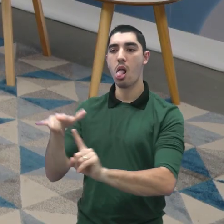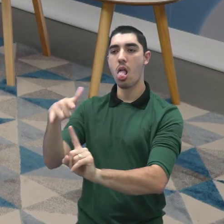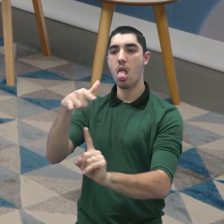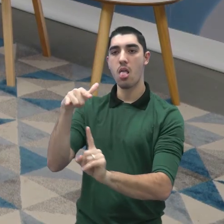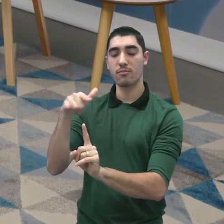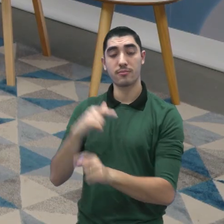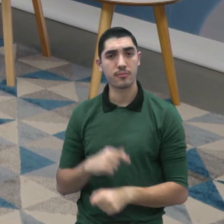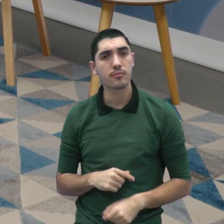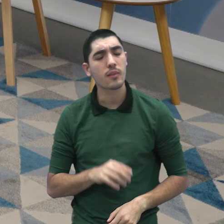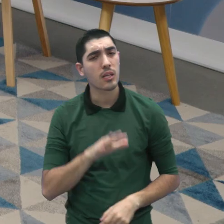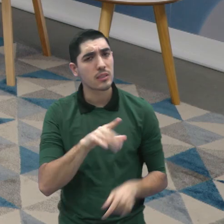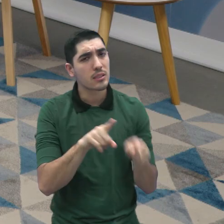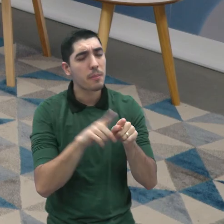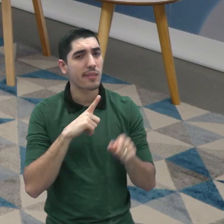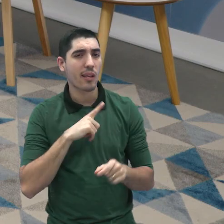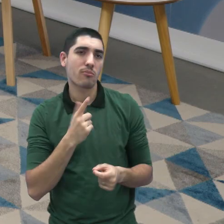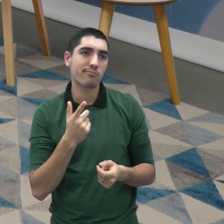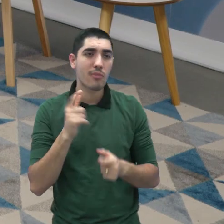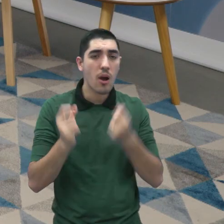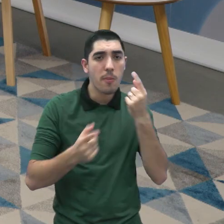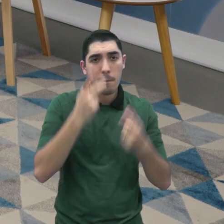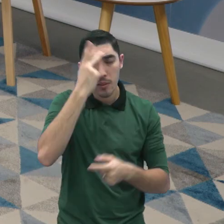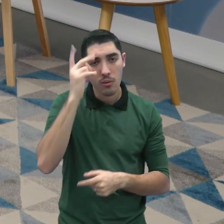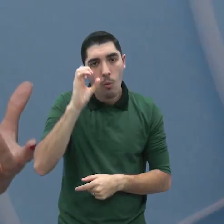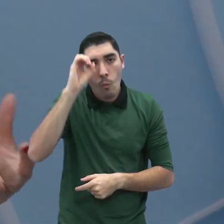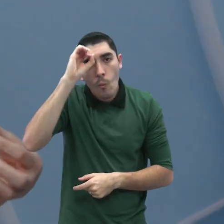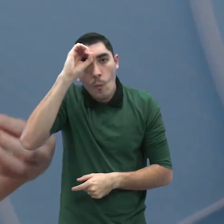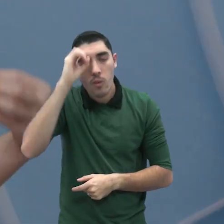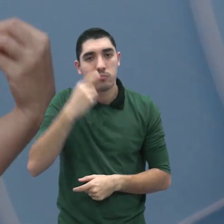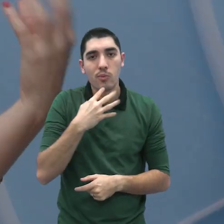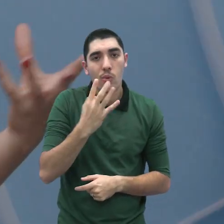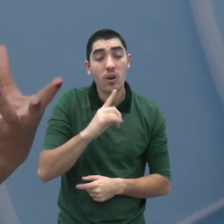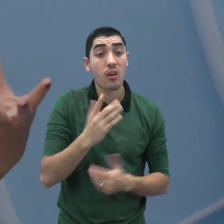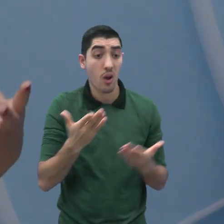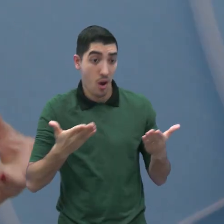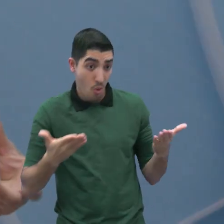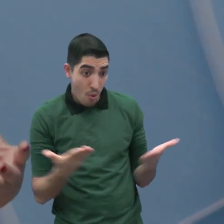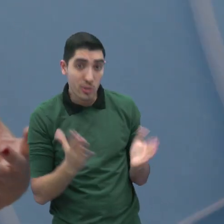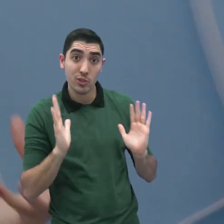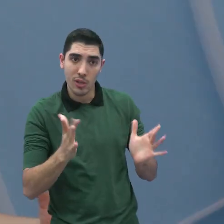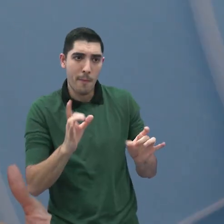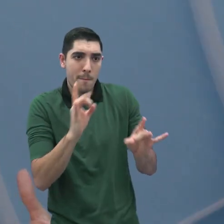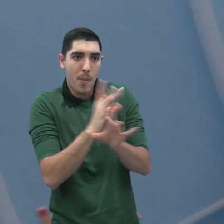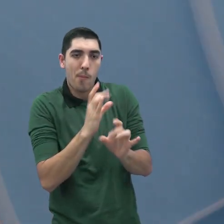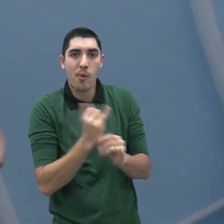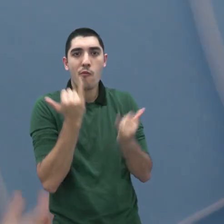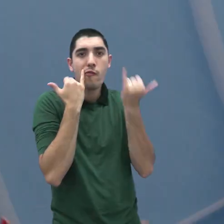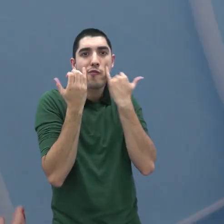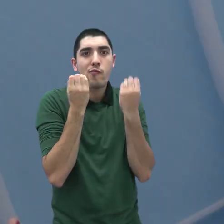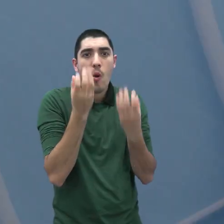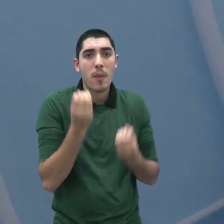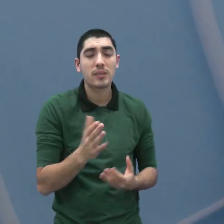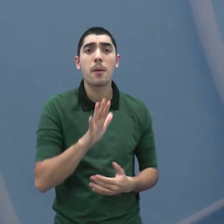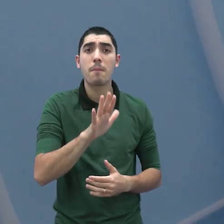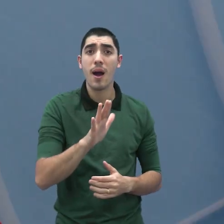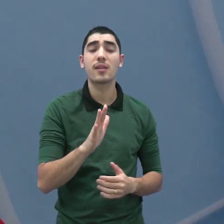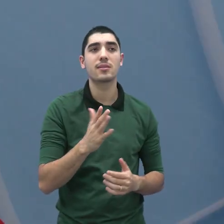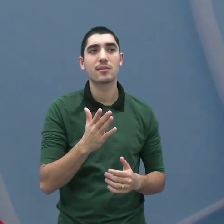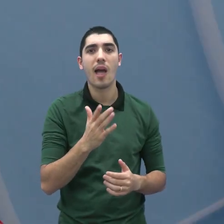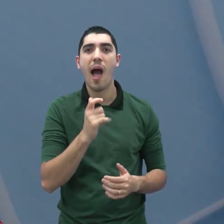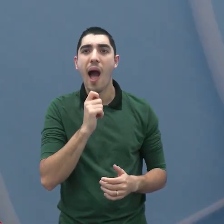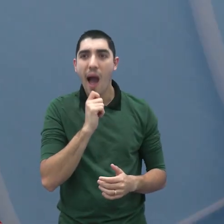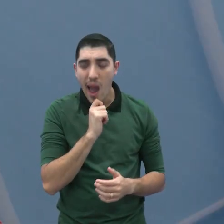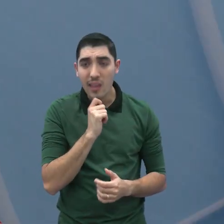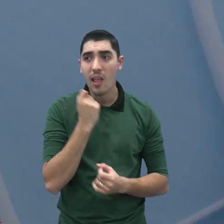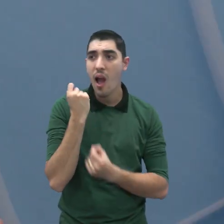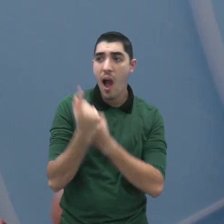né? Hoje a gente tem acesso a tanta informação, tanta coisa, mas parece que tem acirrado,